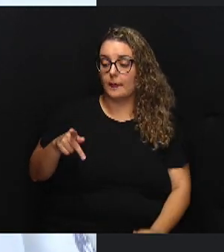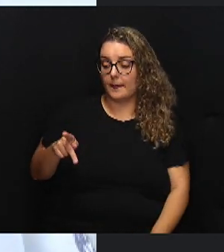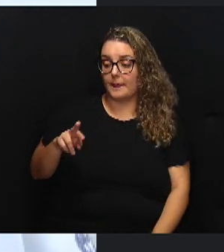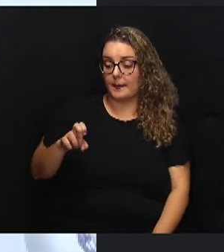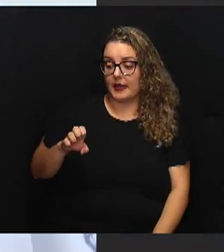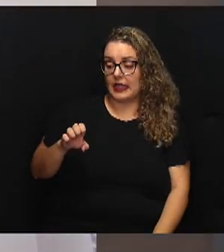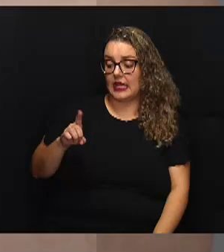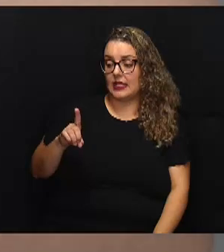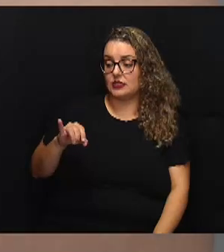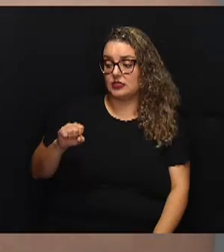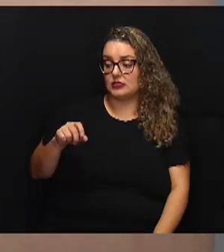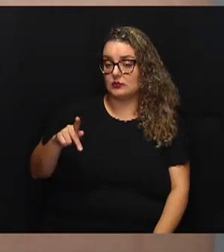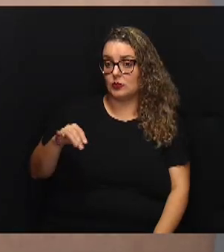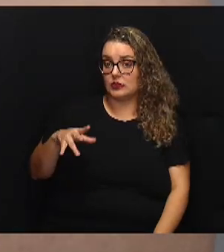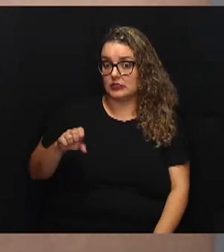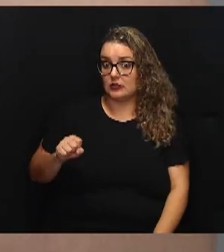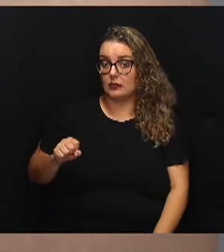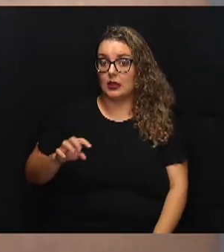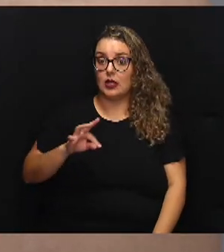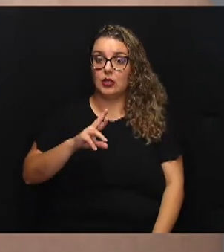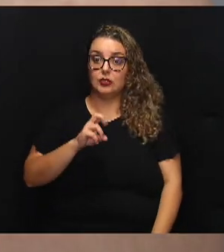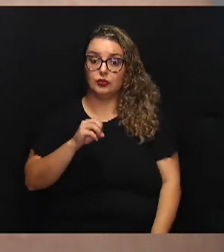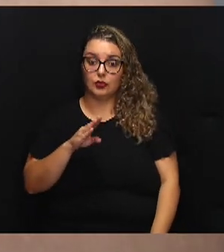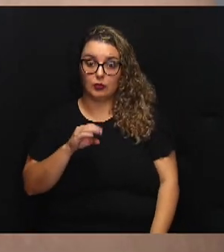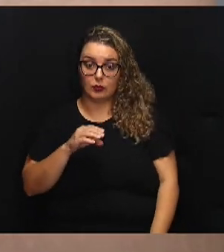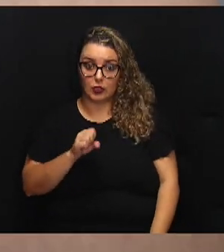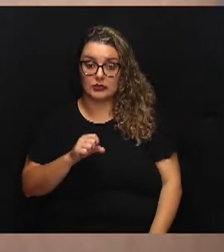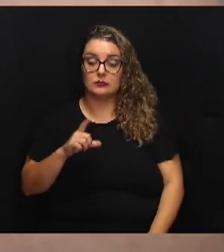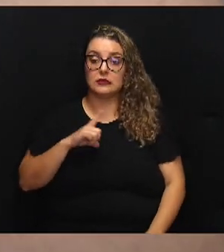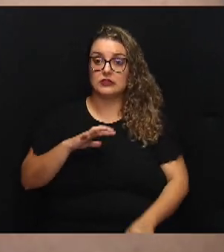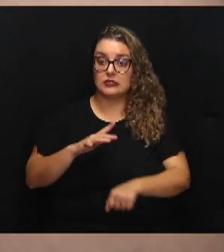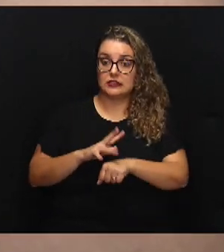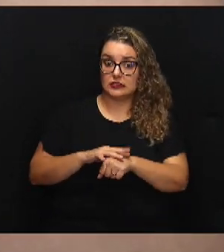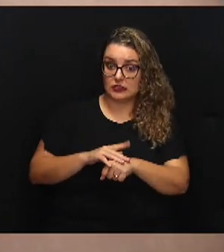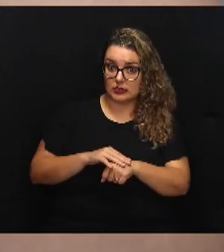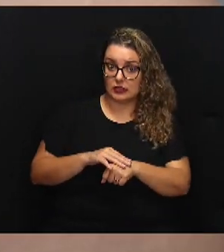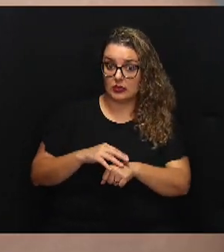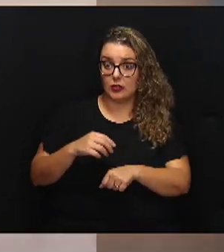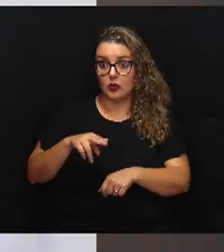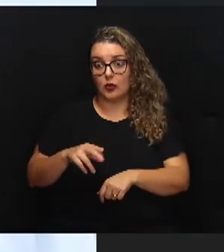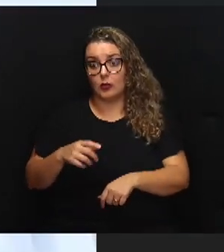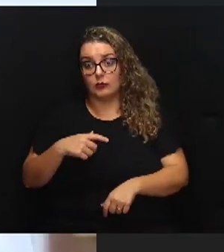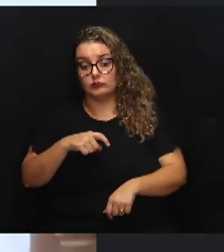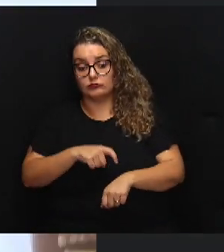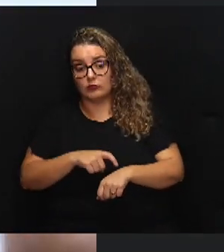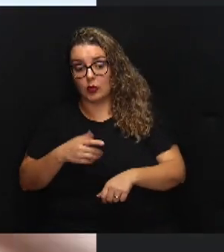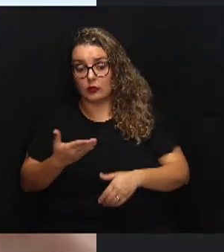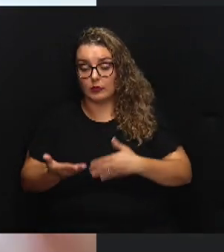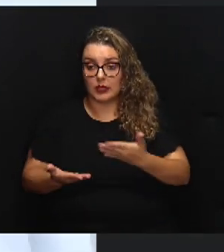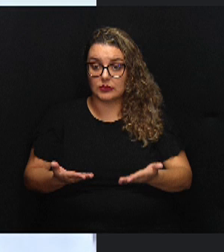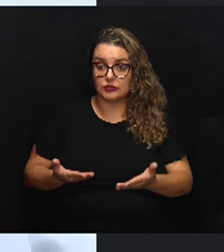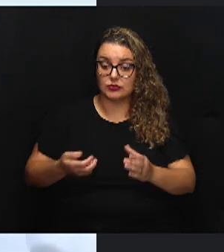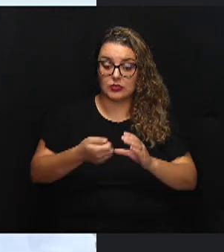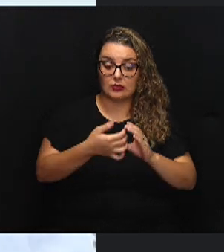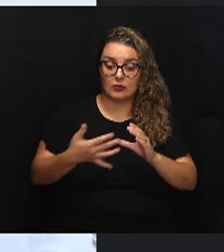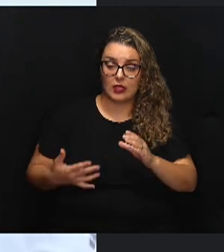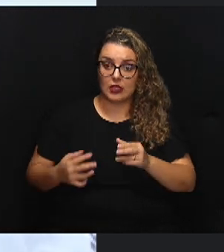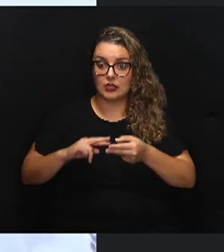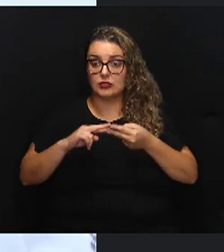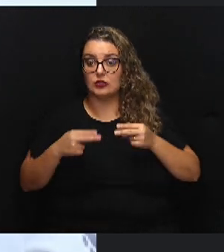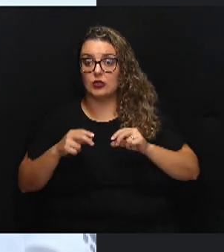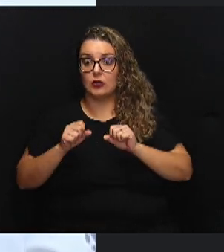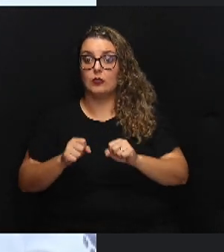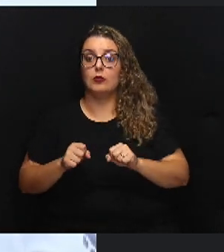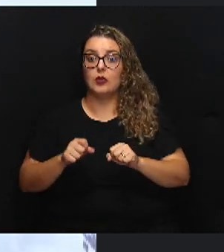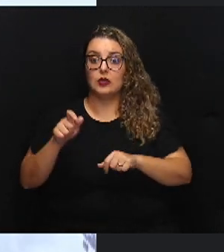à trombose. Mas existem também doenças ou situações e características genéticas que podem deixar a